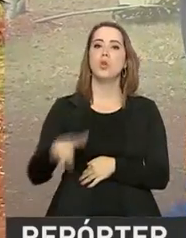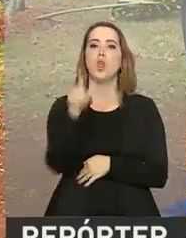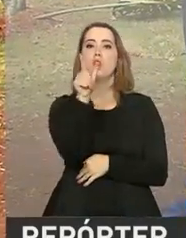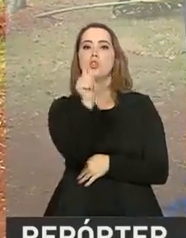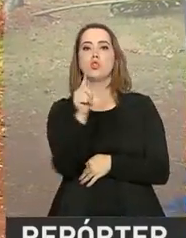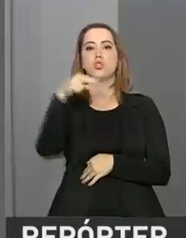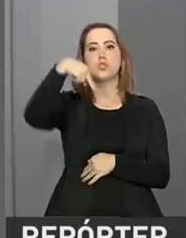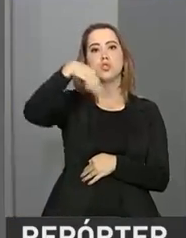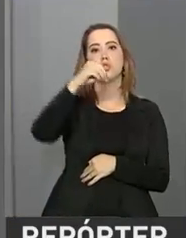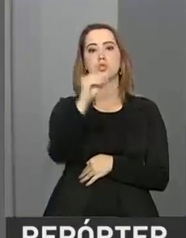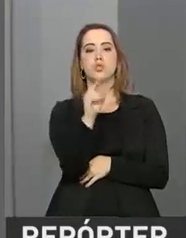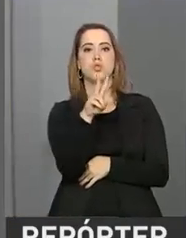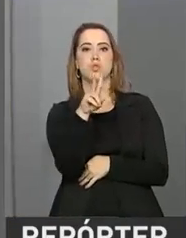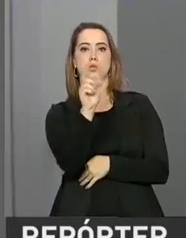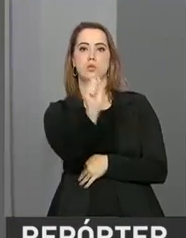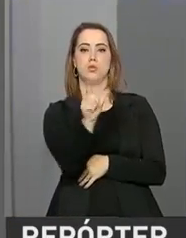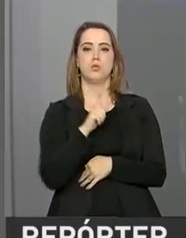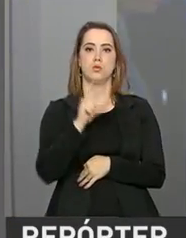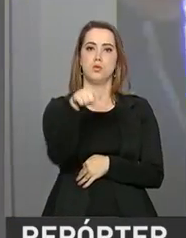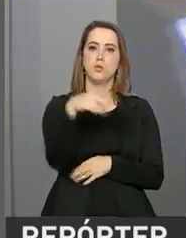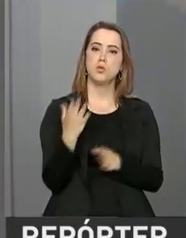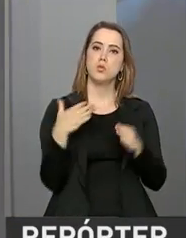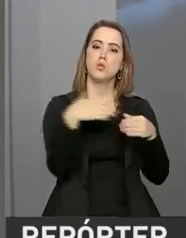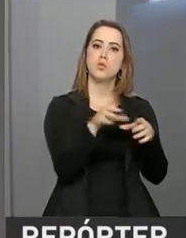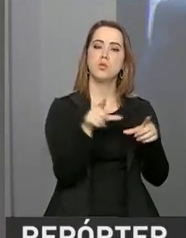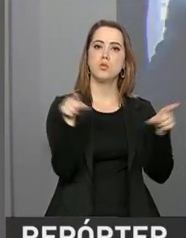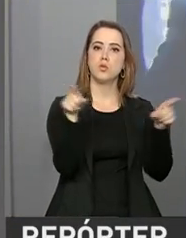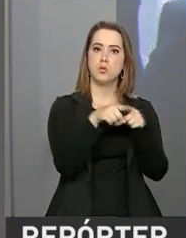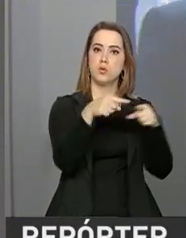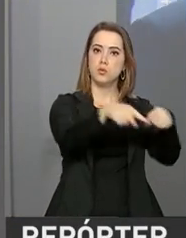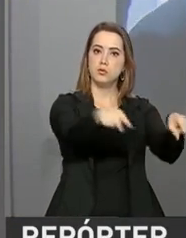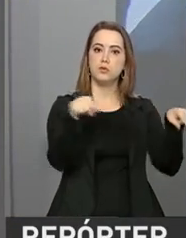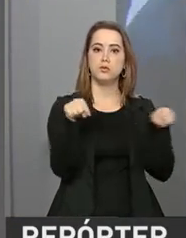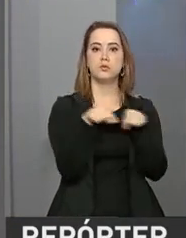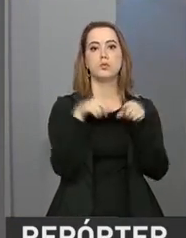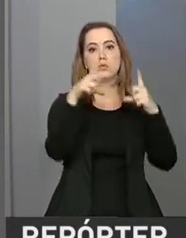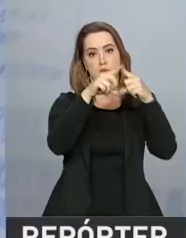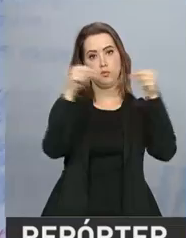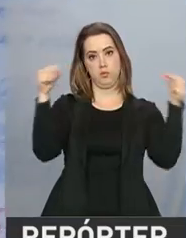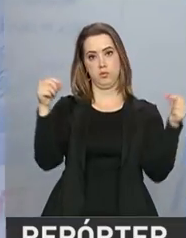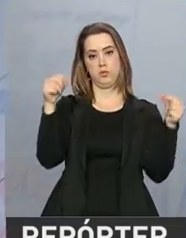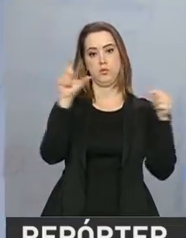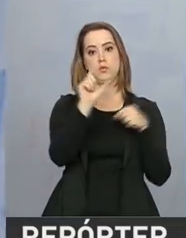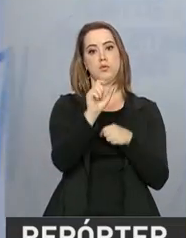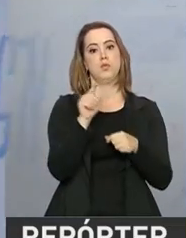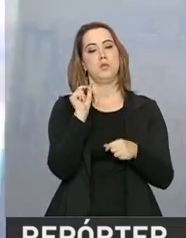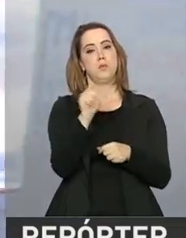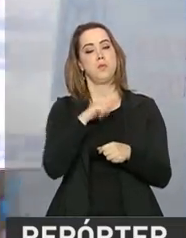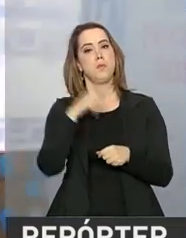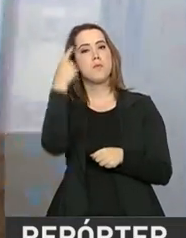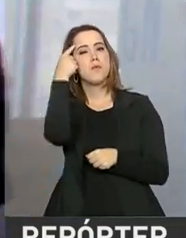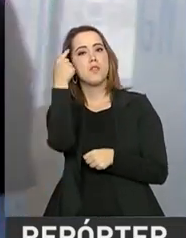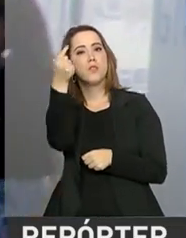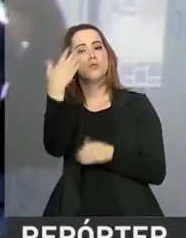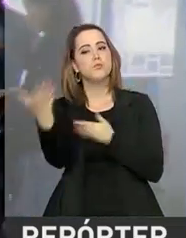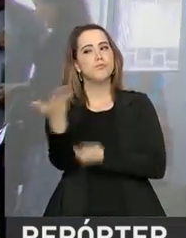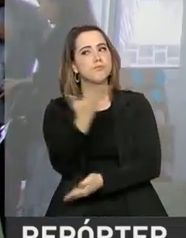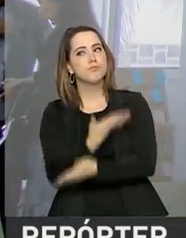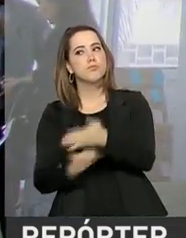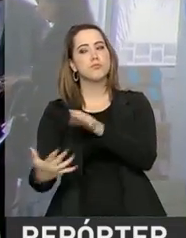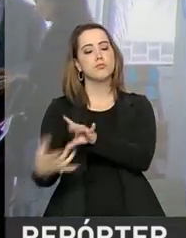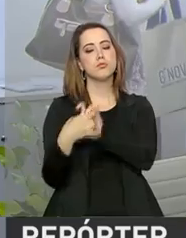lançado hoje fica na sede da escola nacional de administração pública em brasília ea ideia é que atua em parceria